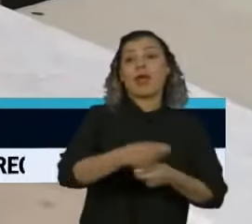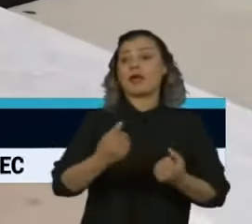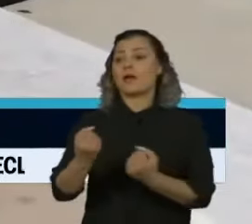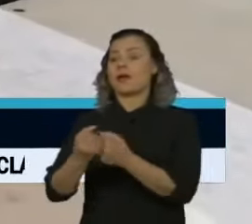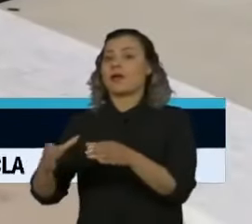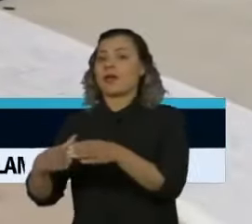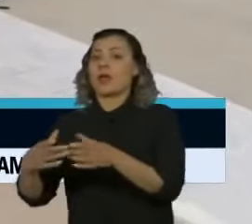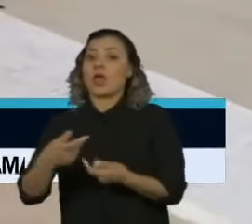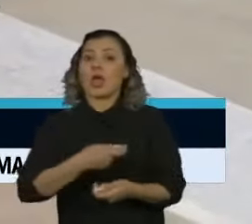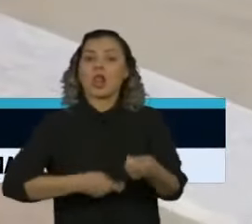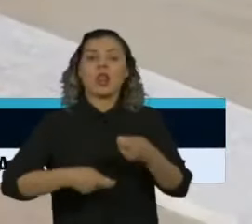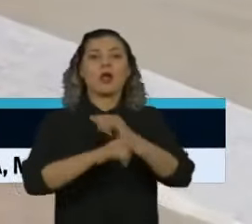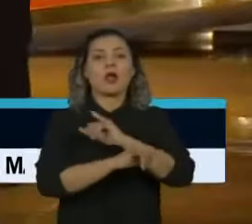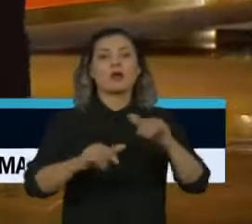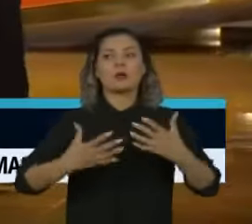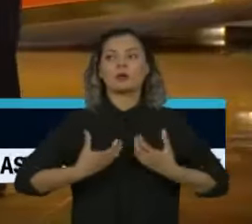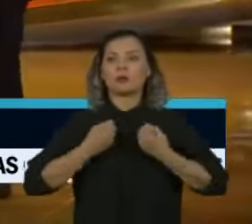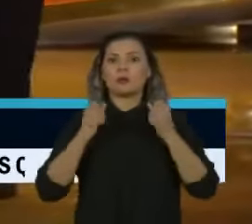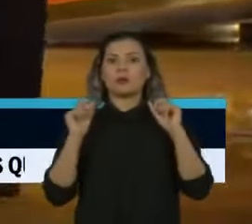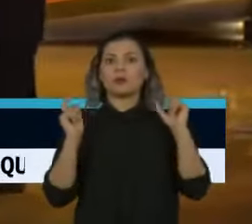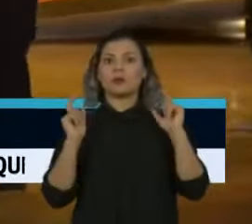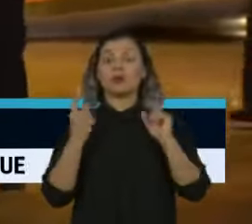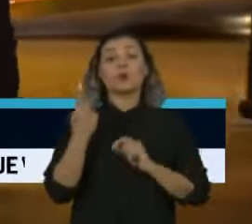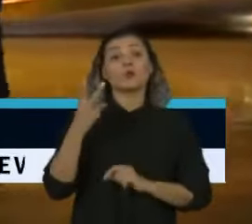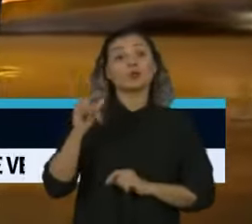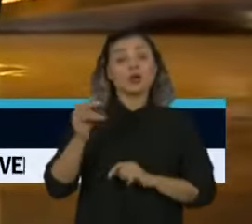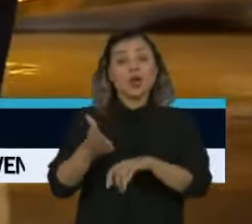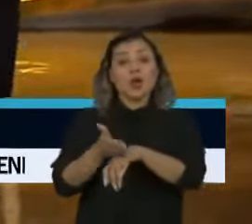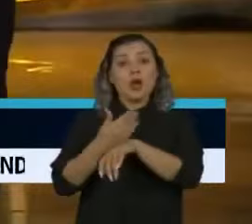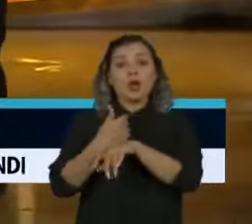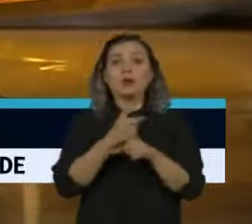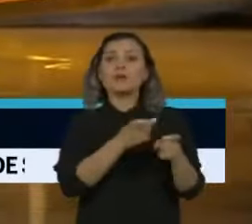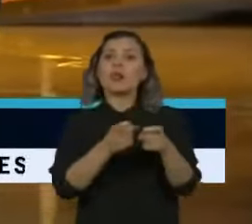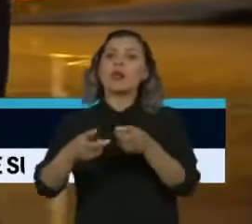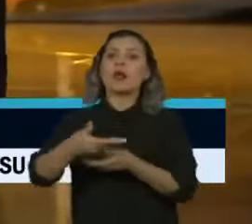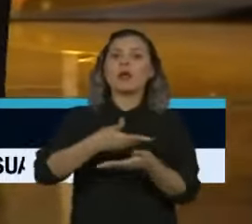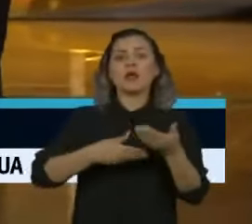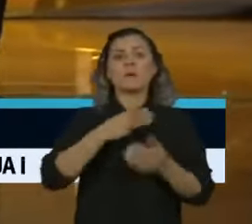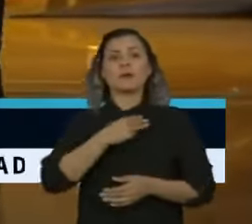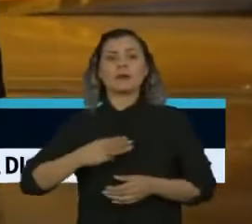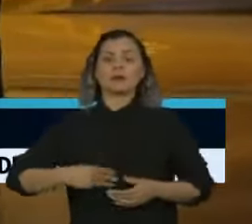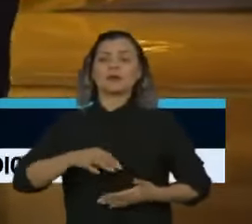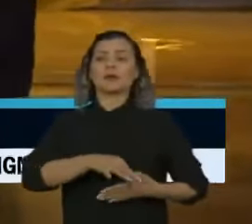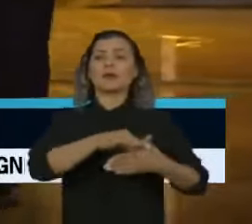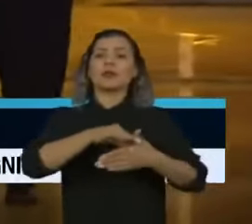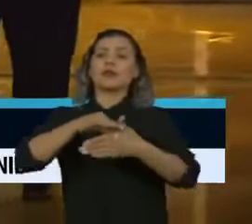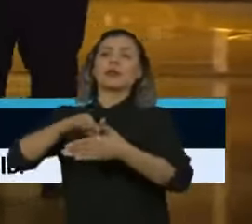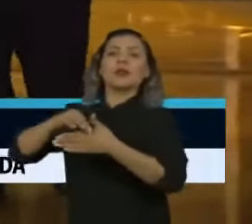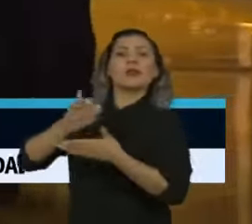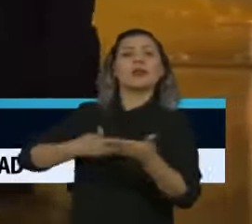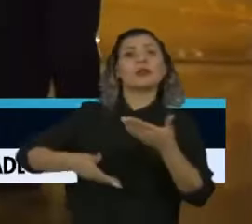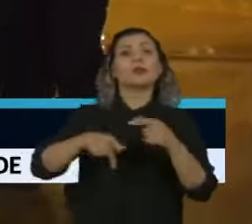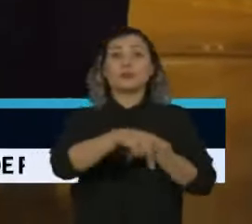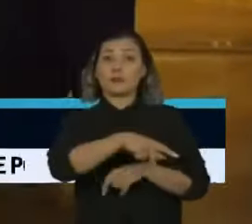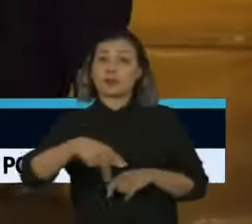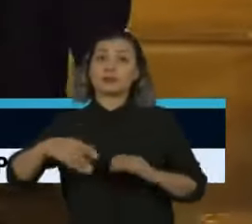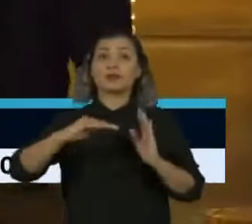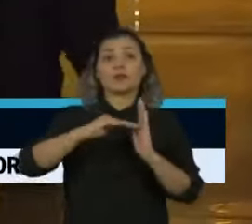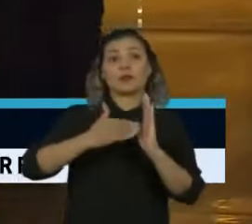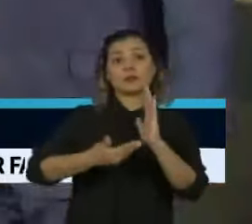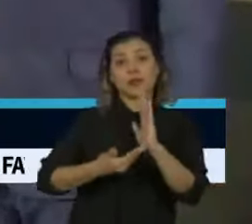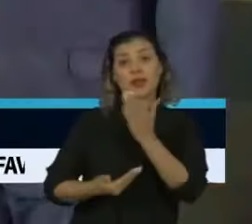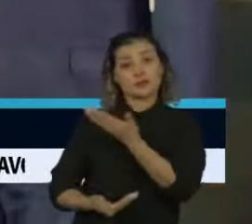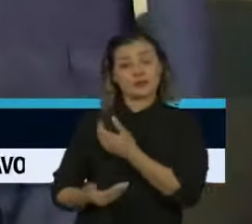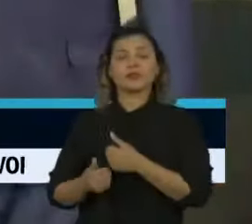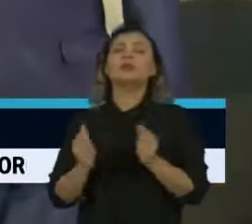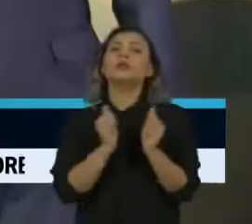econômica receberam a fala com surpresa. Um dia antes, Bolsonaro havia se reunido com ministros, líderes governistas e com os presidentes da Câmara e do